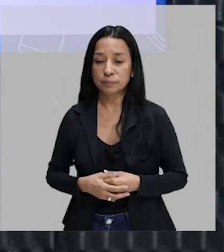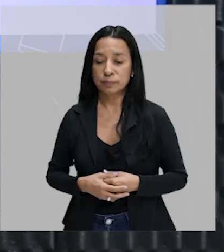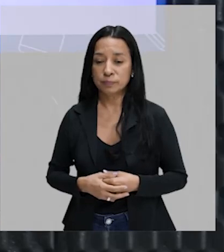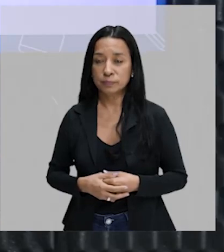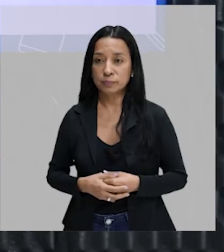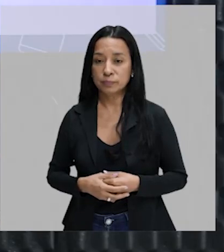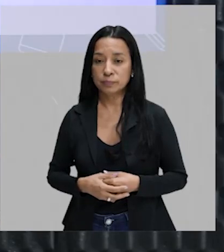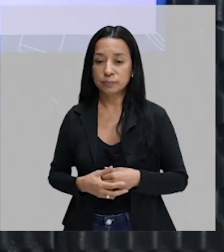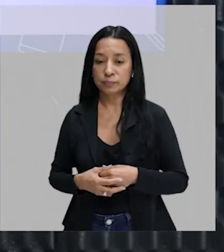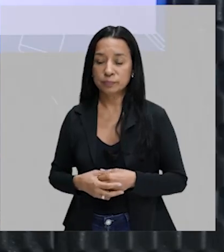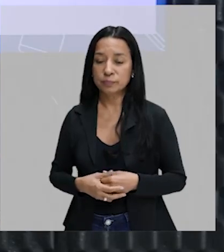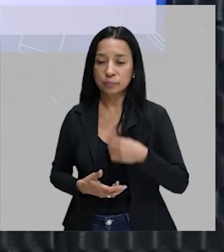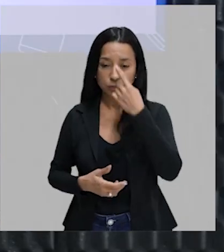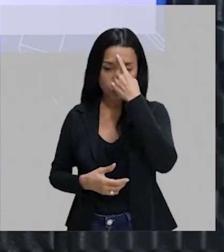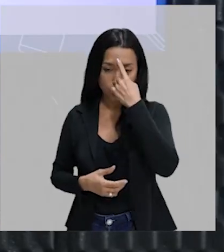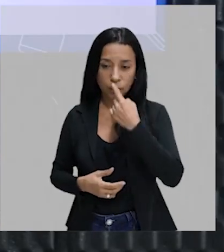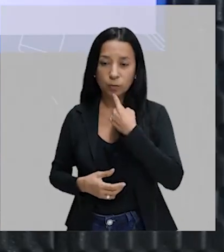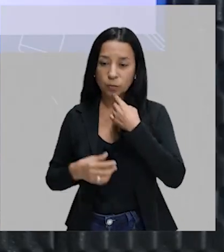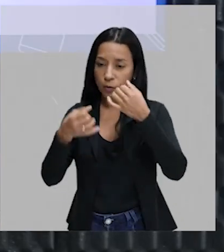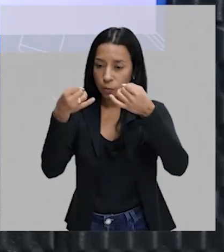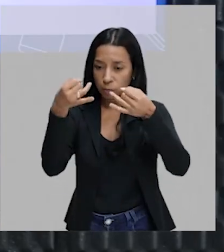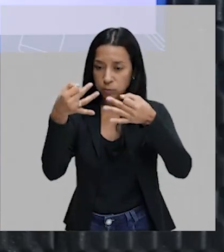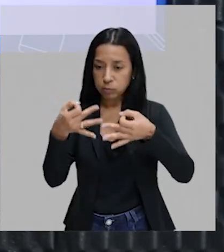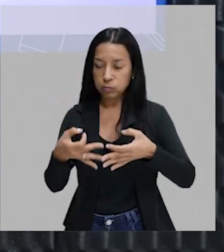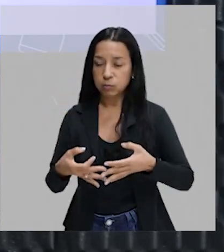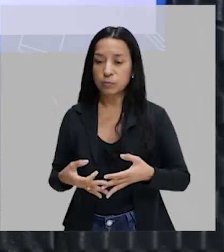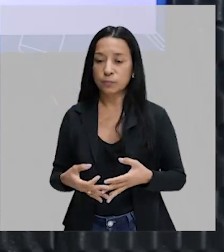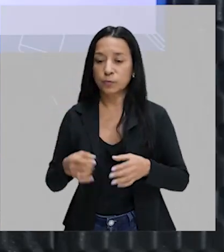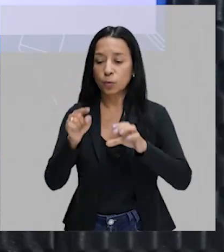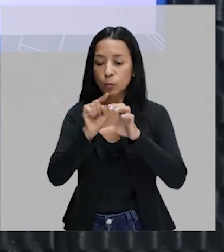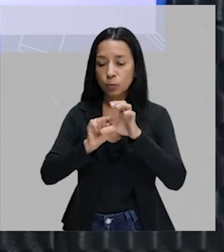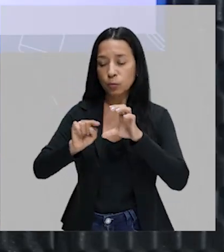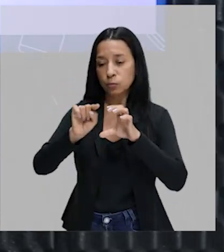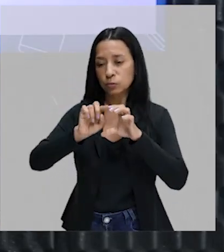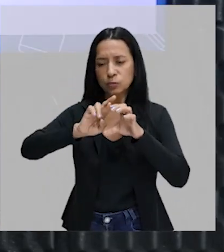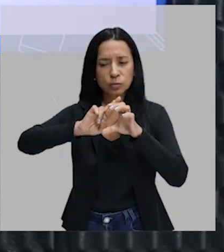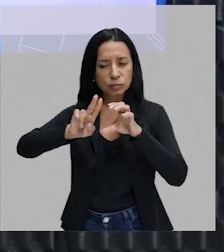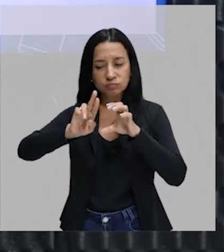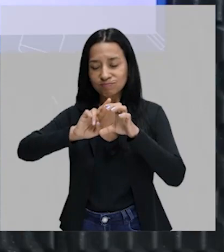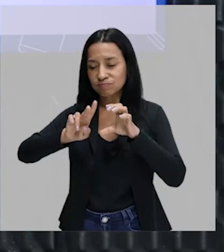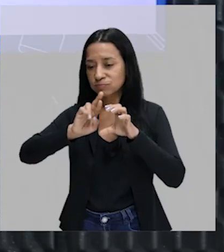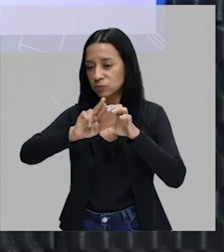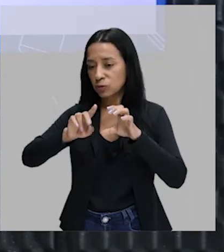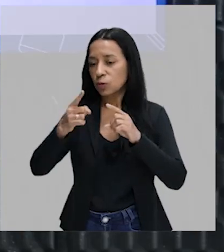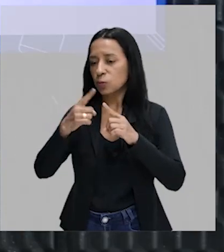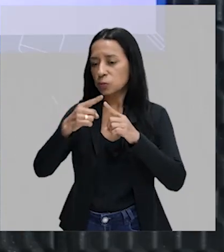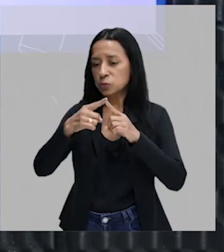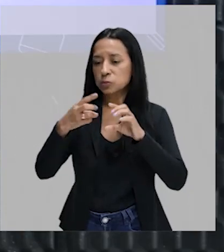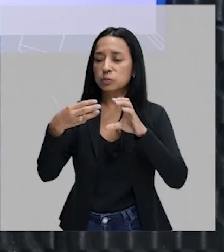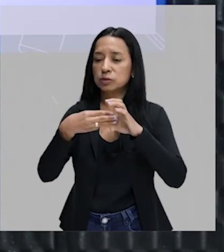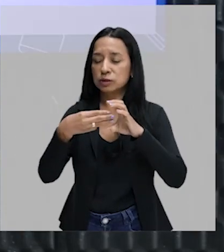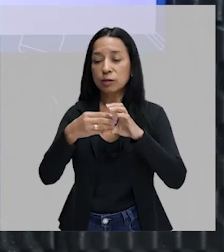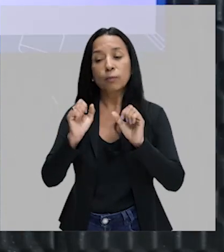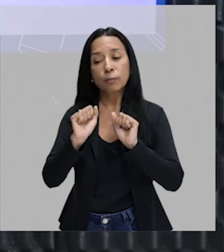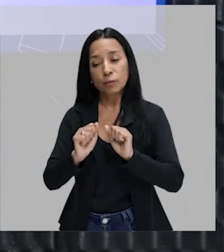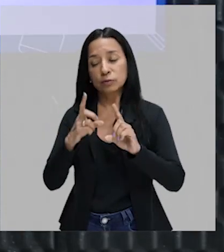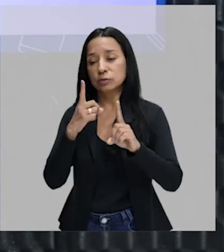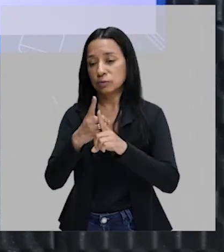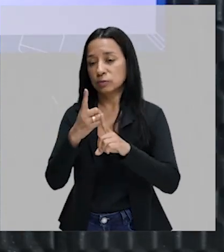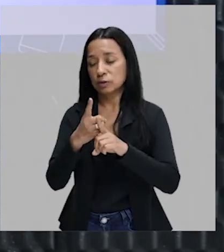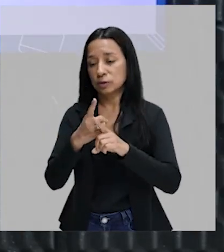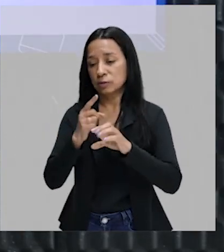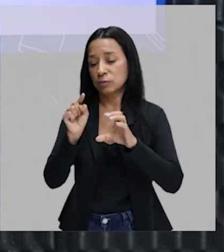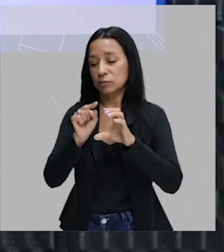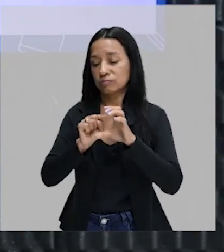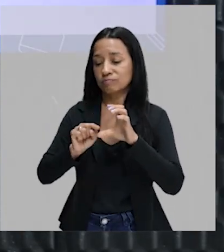núcleo. Beleza? Então, o núcleo ele vai variar de acordo com o tipo de célula. Pode ser que você encontre célula